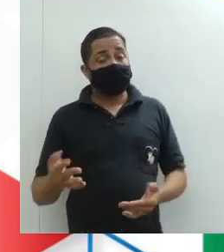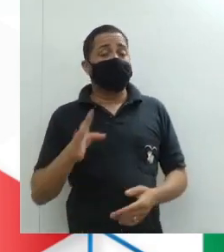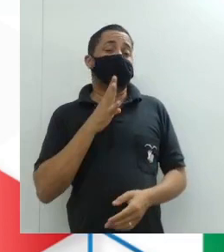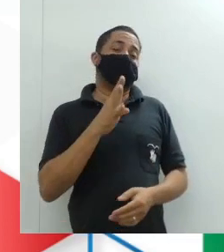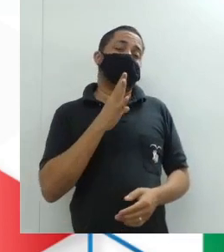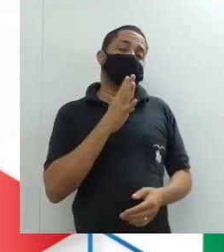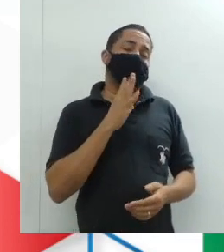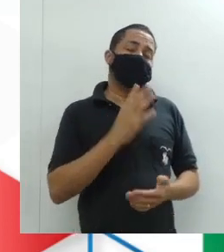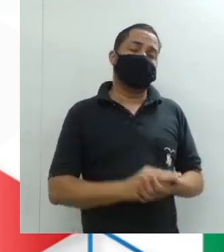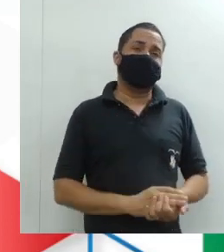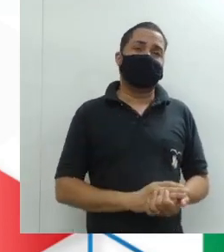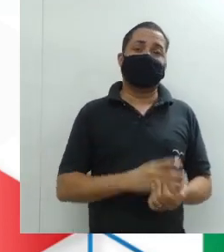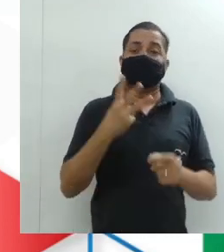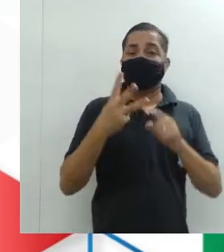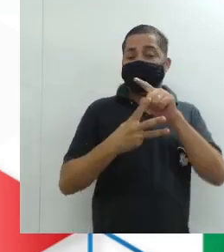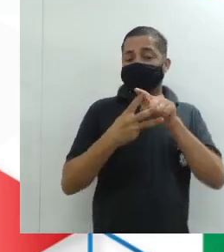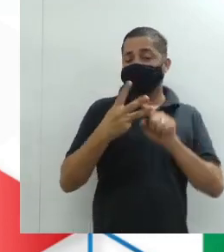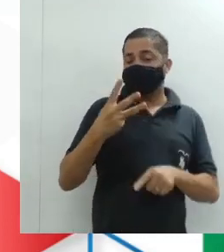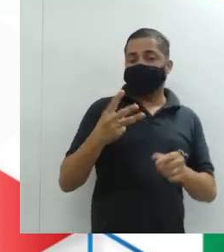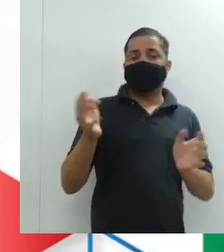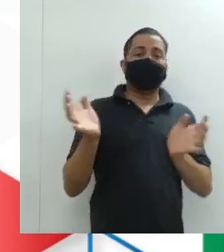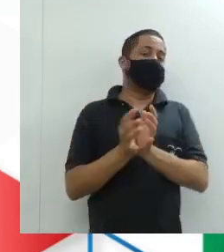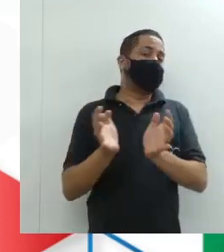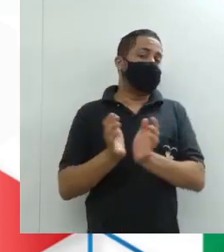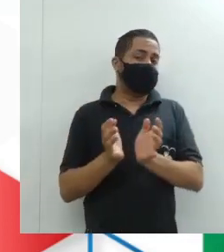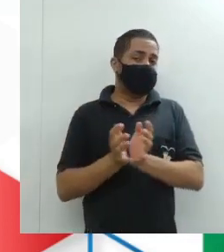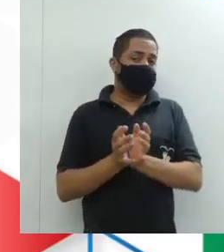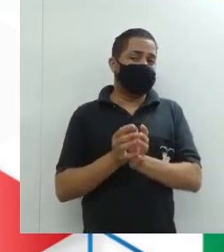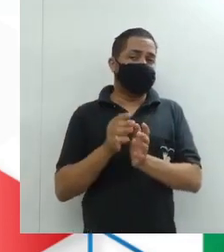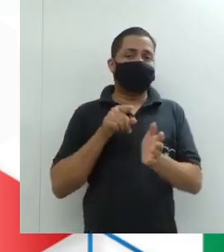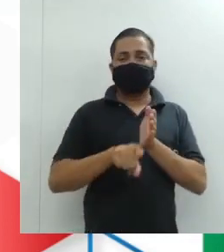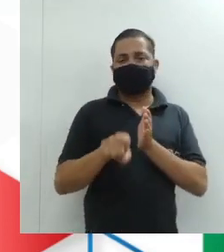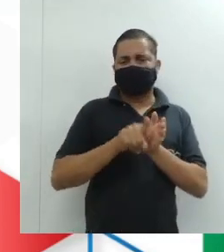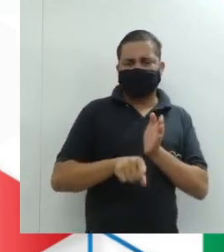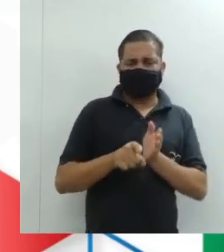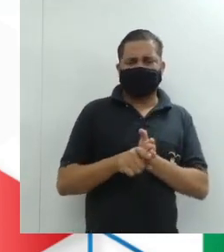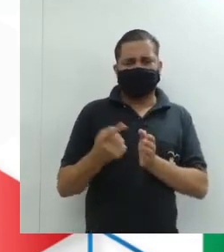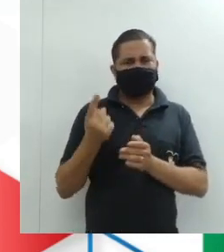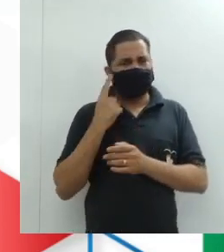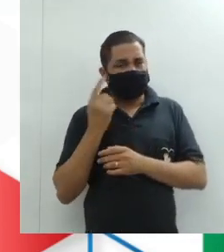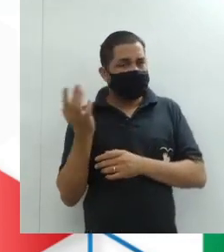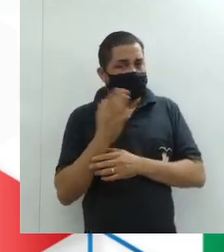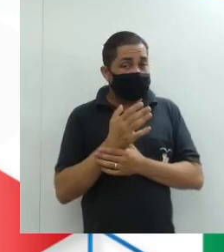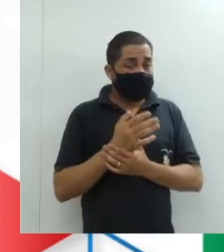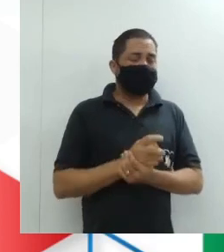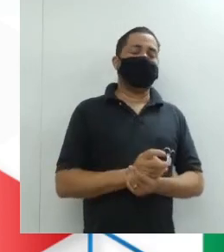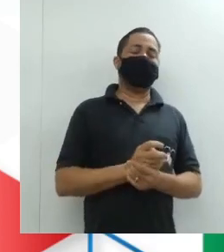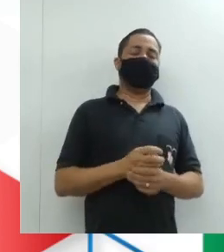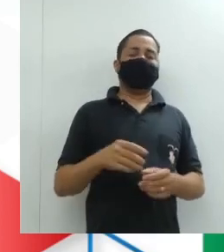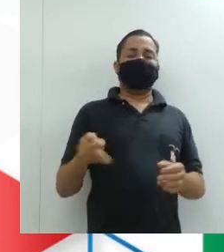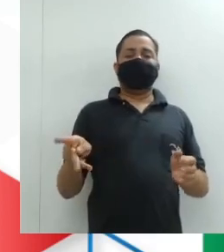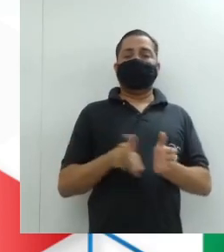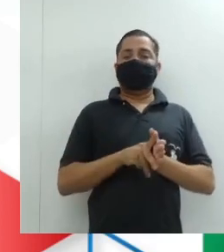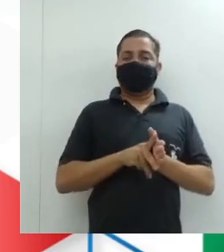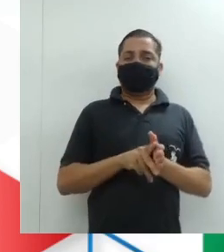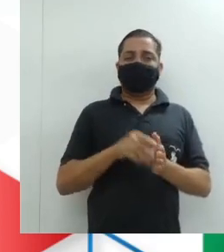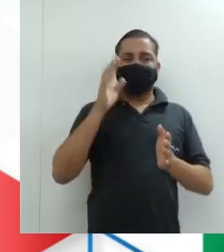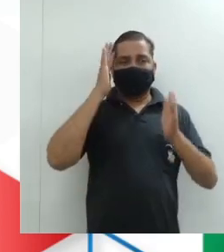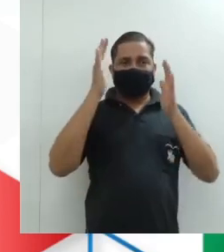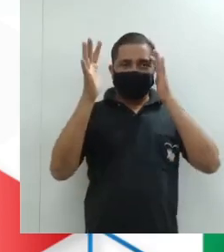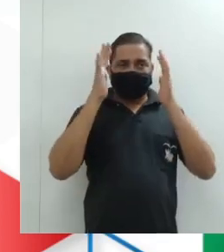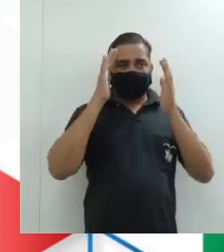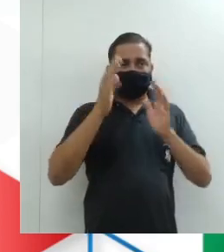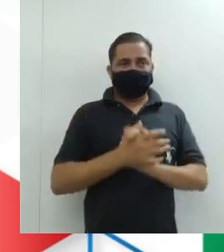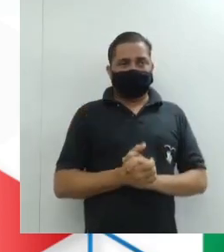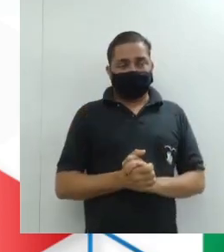conhecer esses 3 grandes grupos de perguntas. Vamos ver que fazem parte da reflexão filosófica.